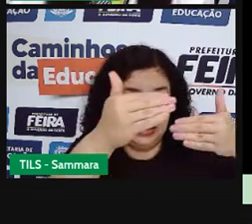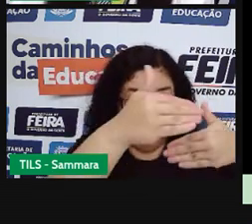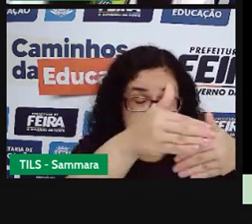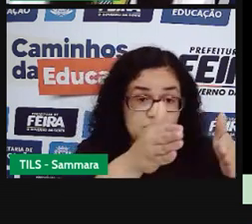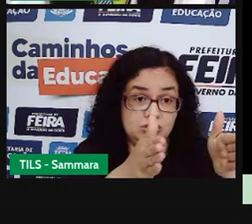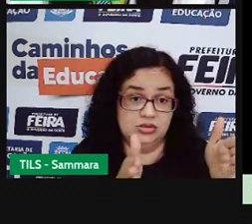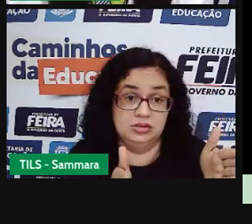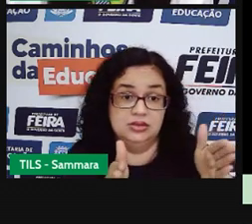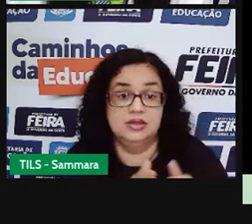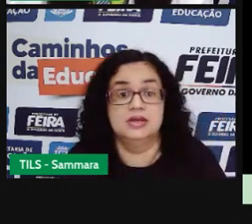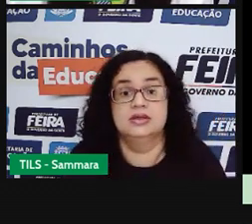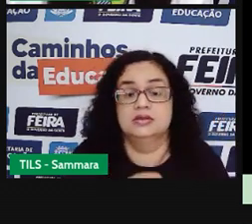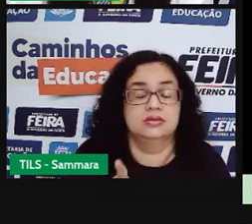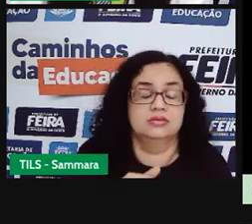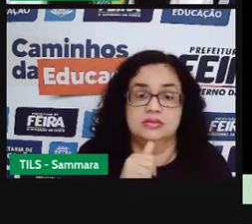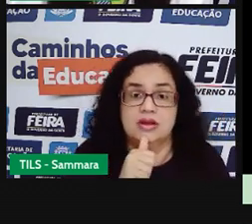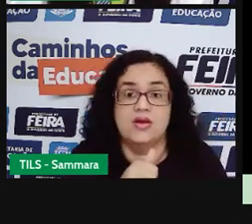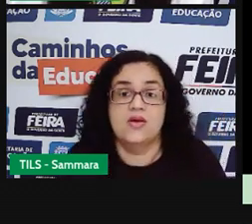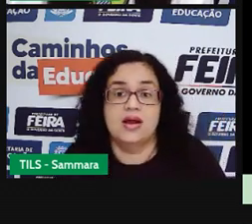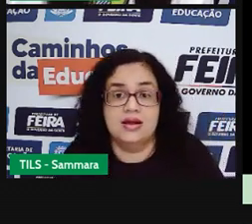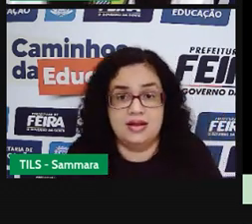são garrafas